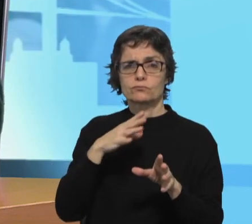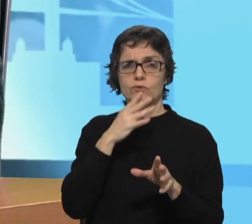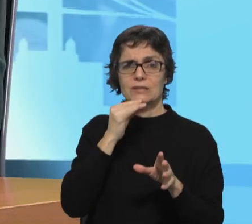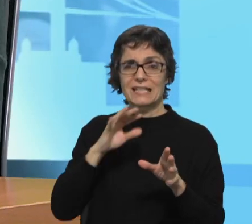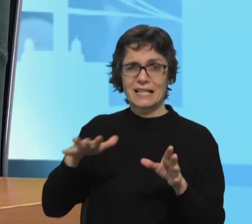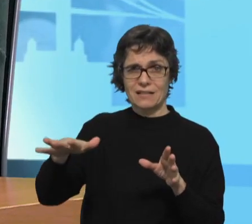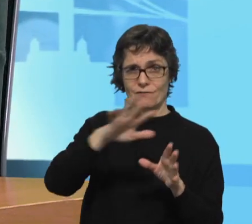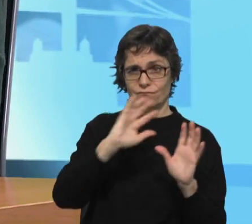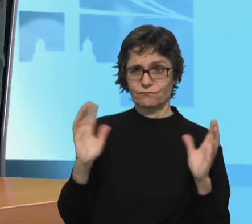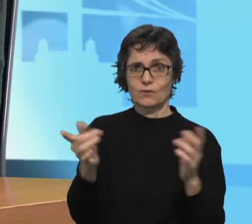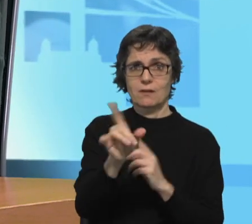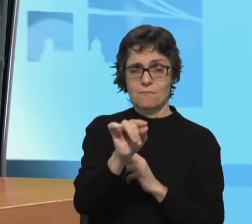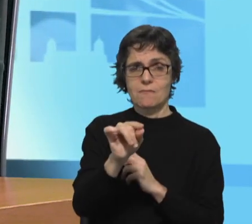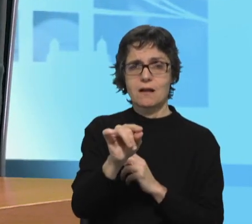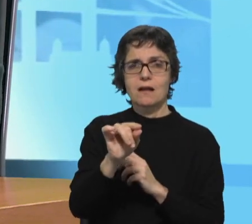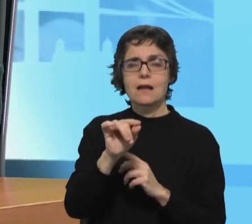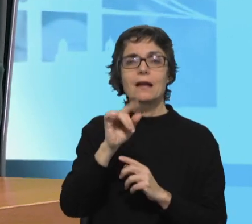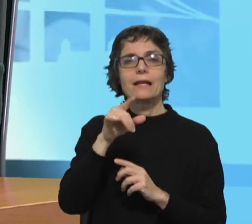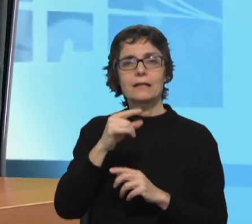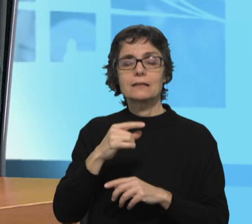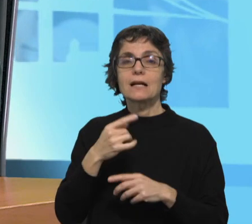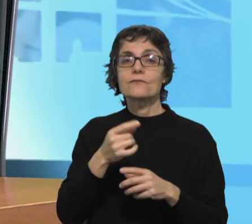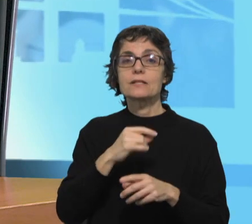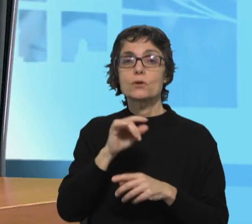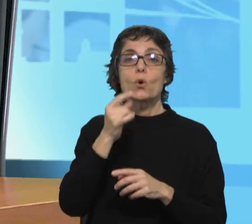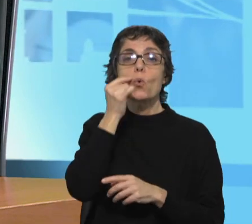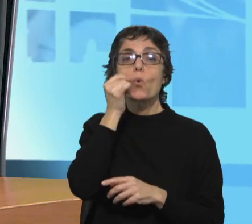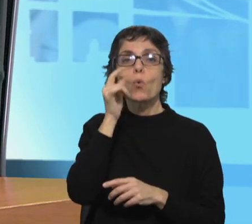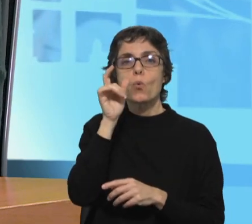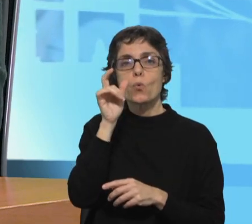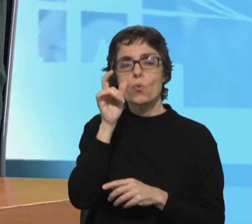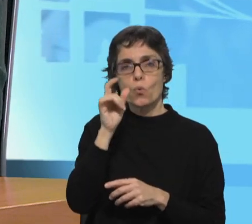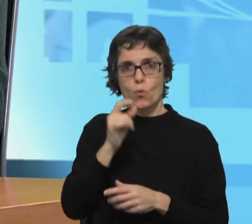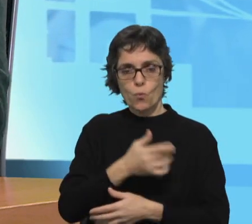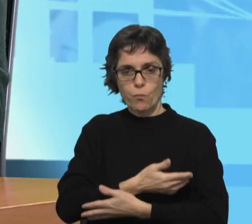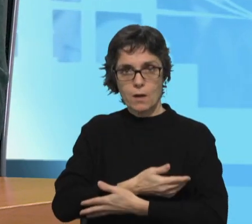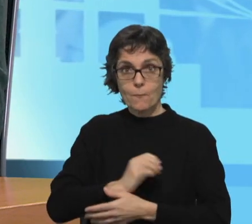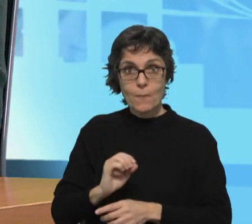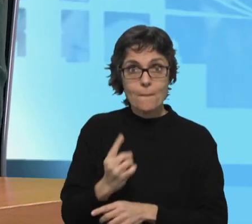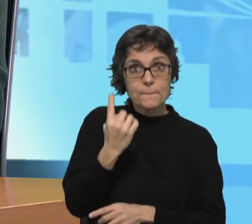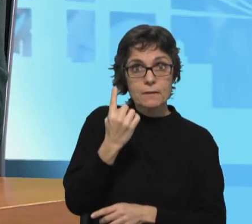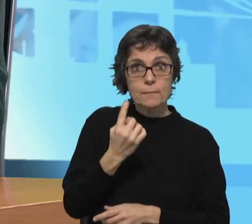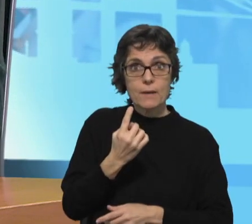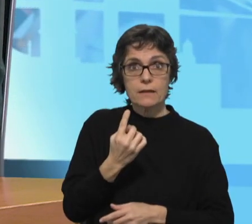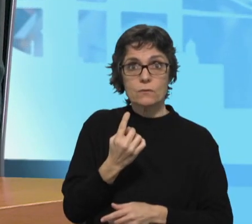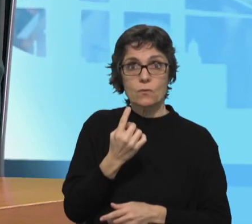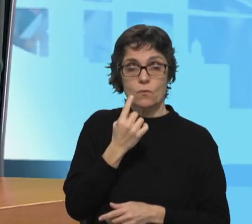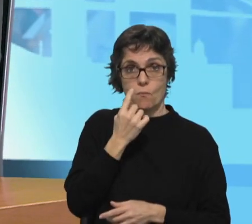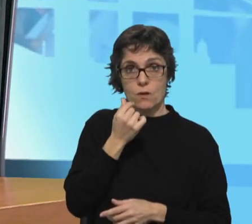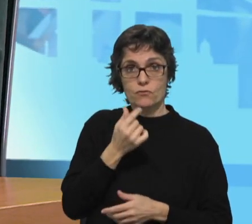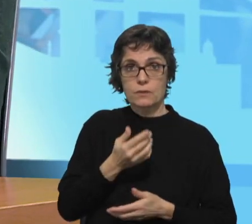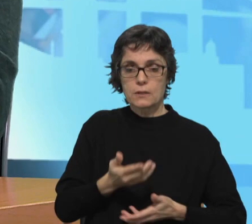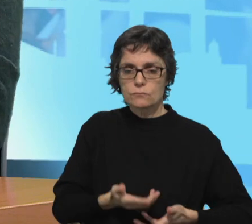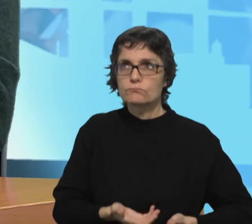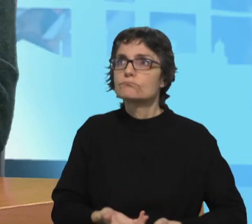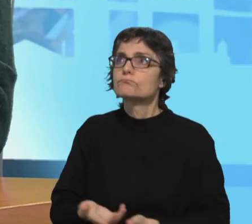humanos. O primeiro filho, varão, masculino, era oferecido em sacrifício aos deuses. Tal